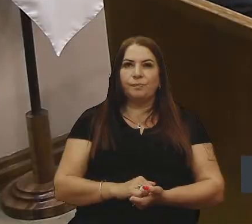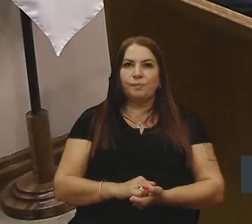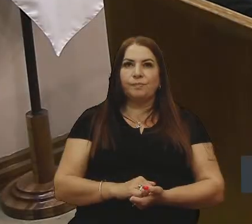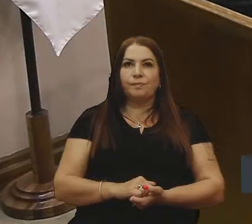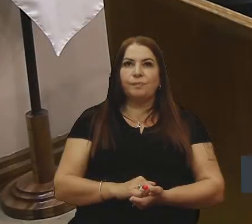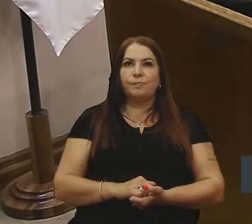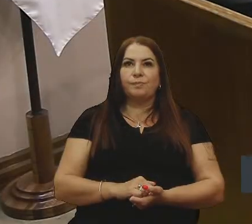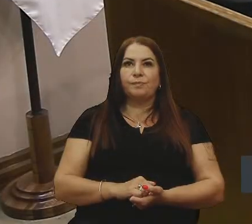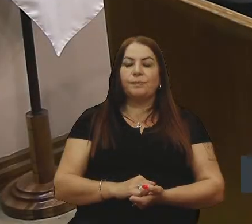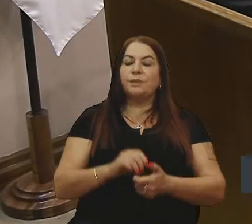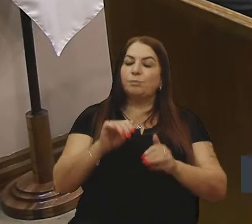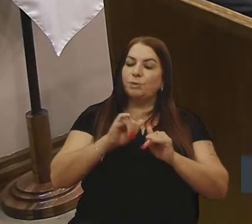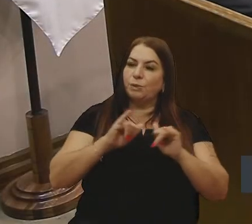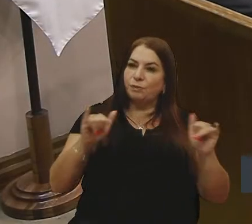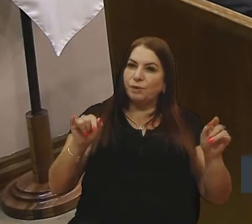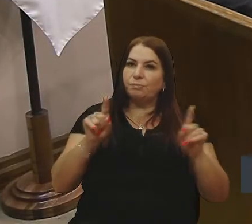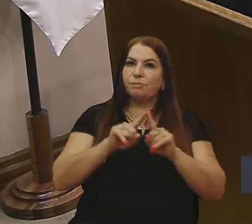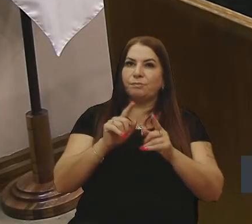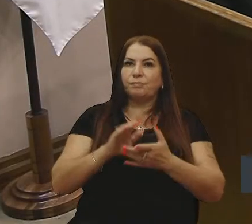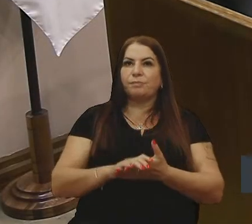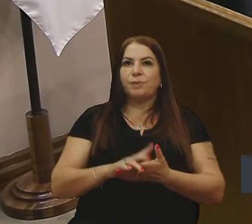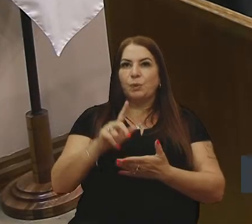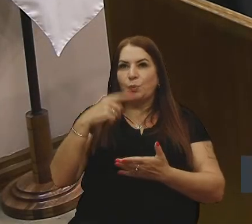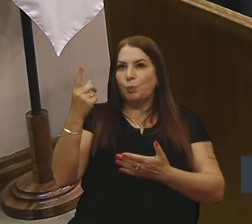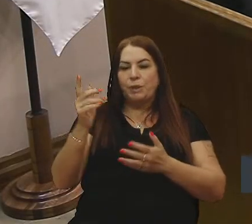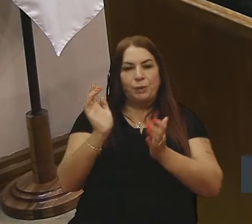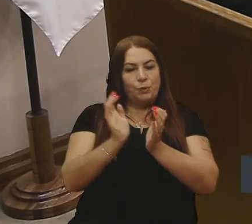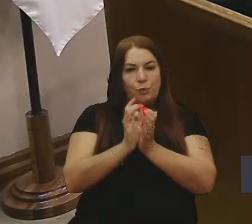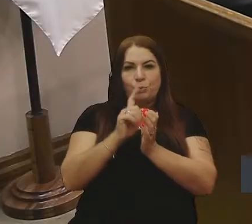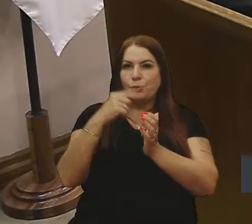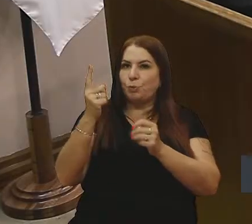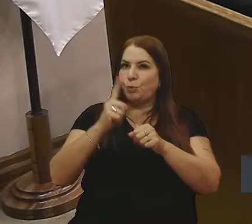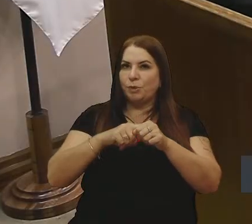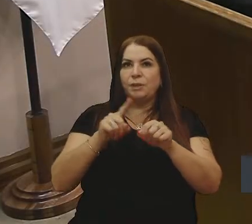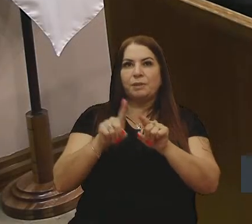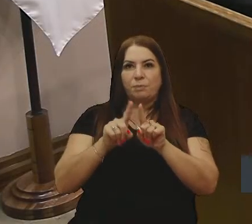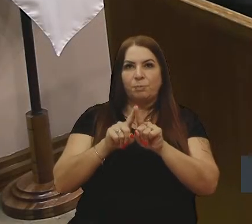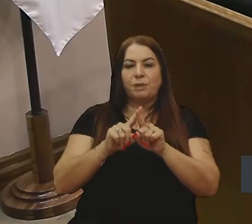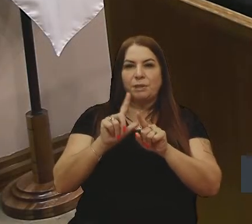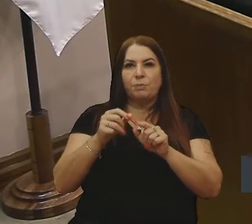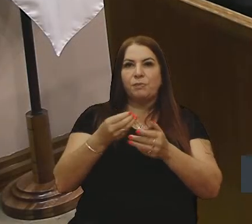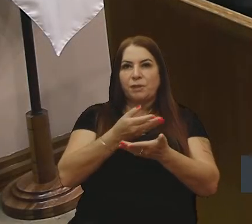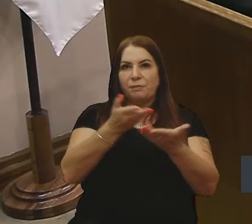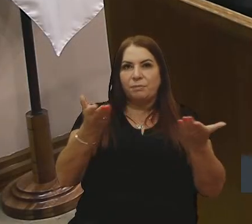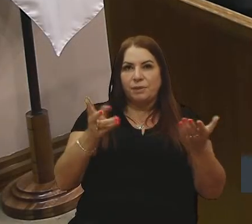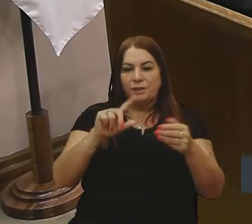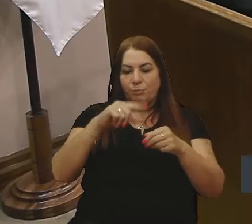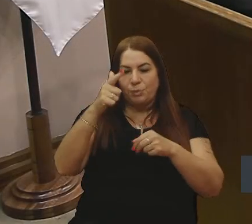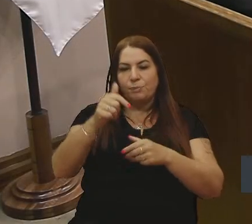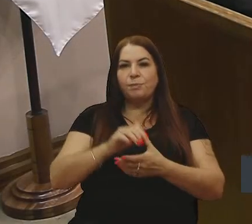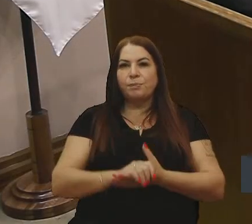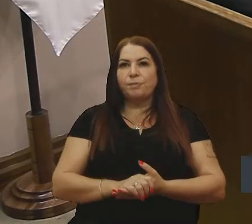E a título da informação, então, outras turmas em outros horários também vão ser disponibilizadas